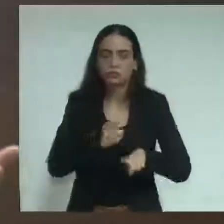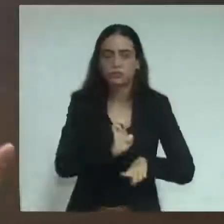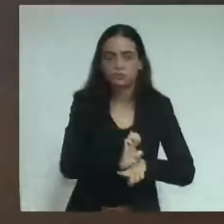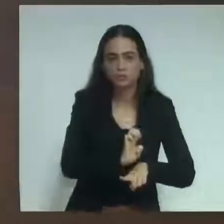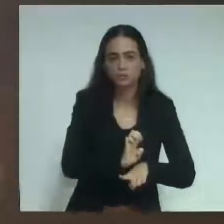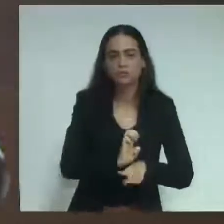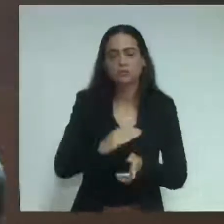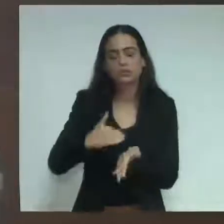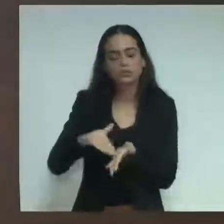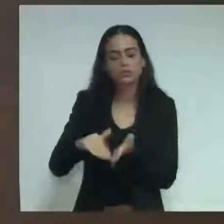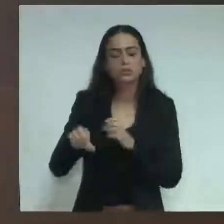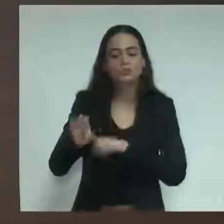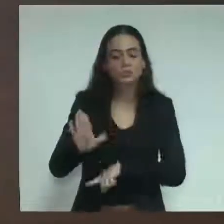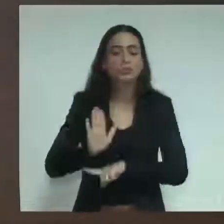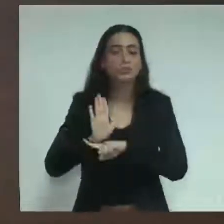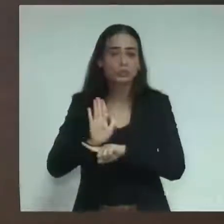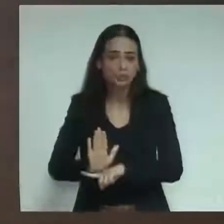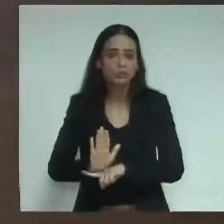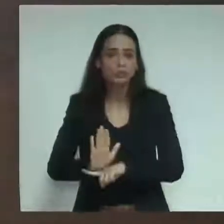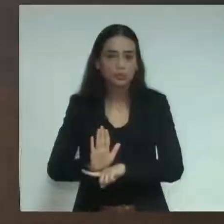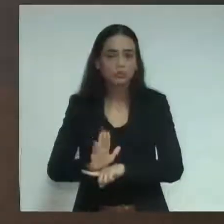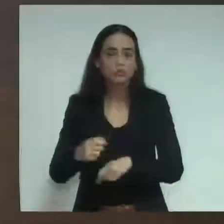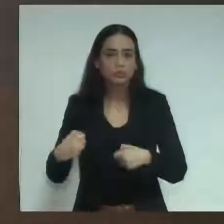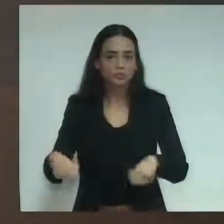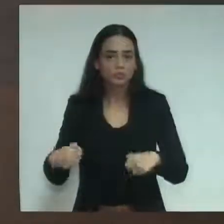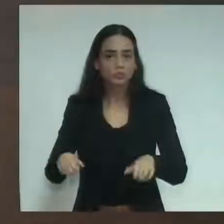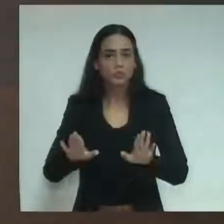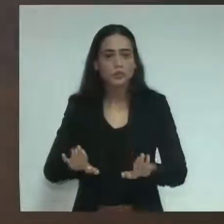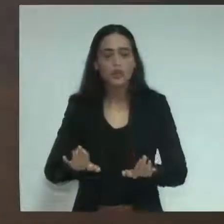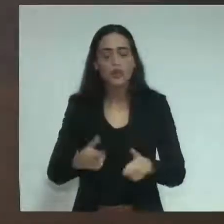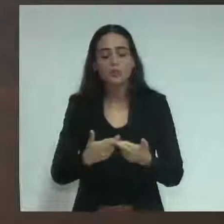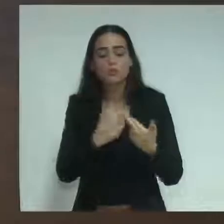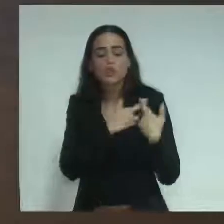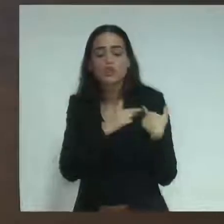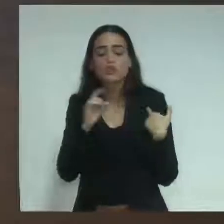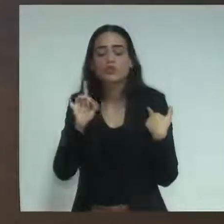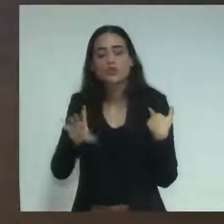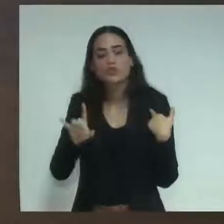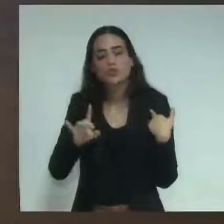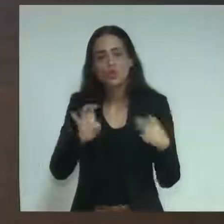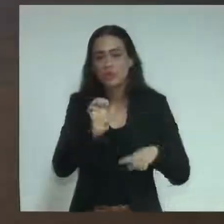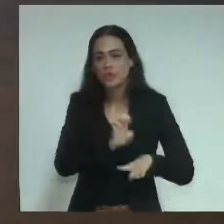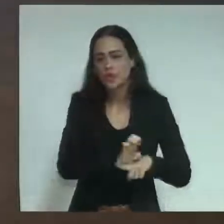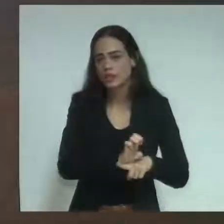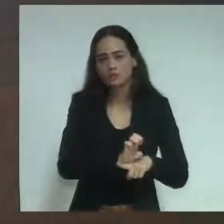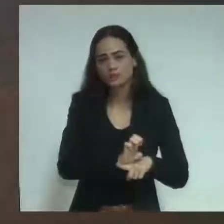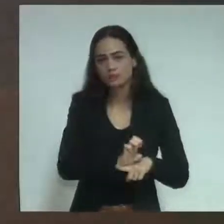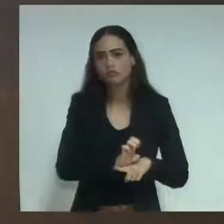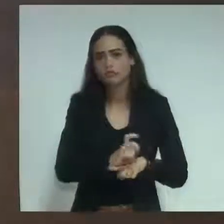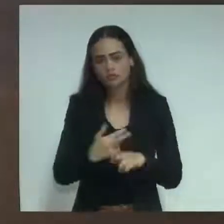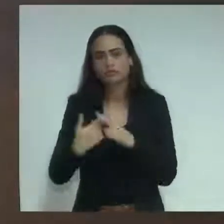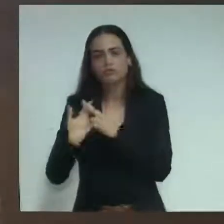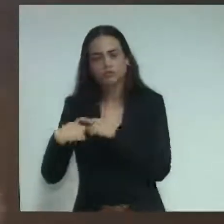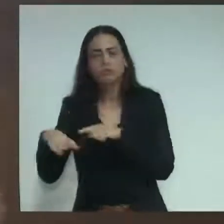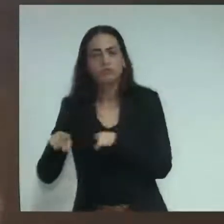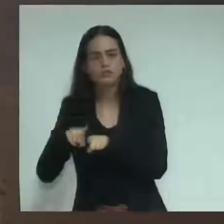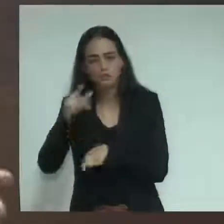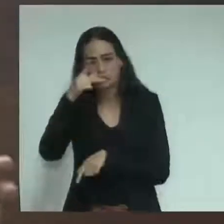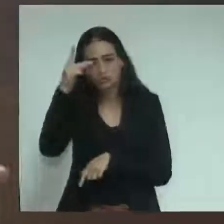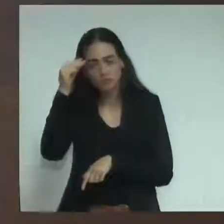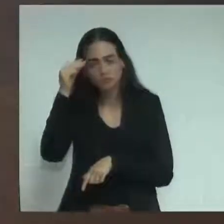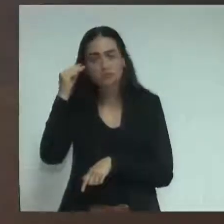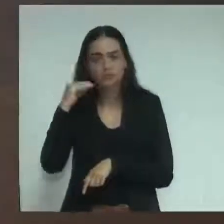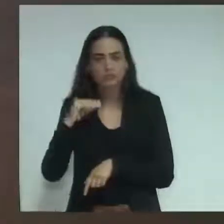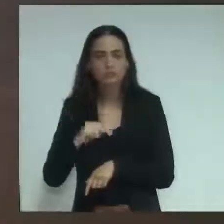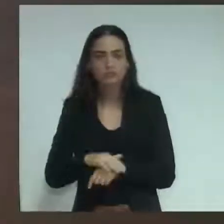Secretaria da Educação, mas não adianta jogar a responsabilidade também só no governo do estado, dizendo que o ensino médio é responsabilidade dele.